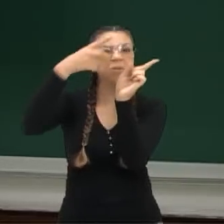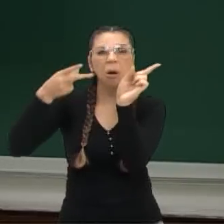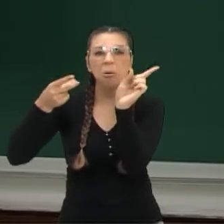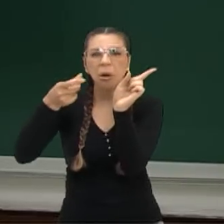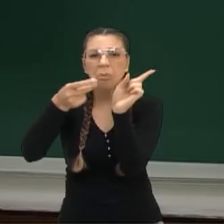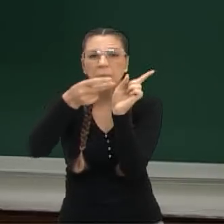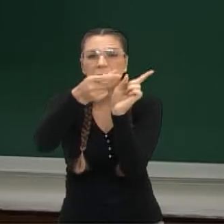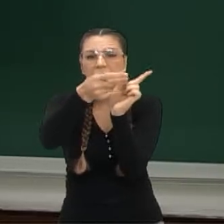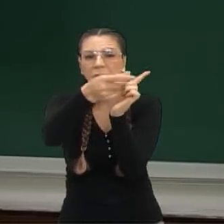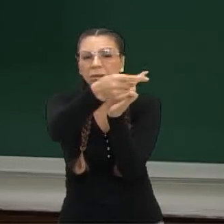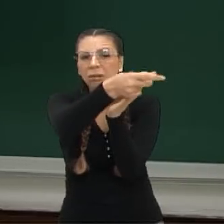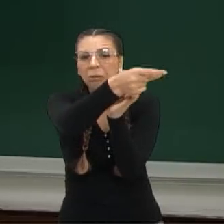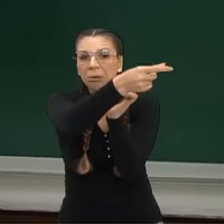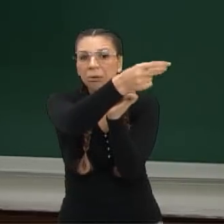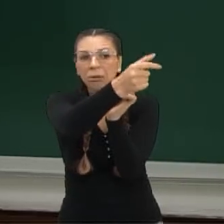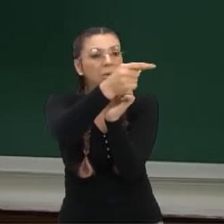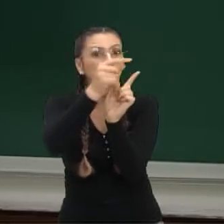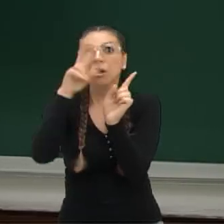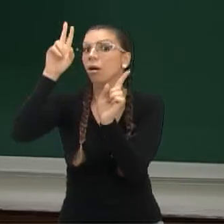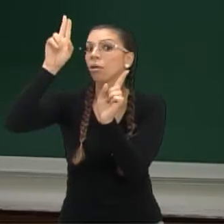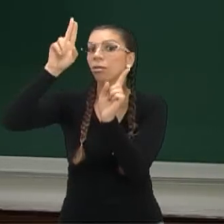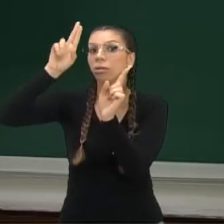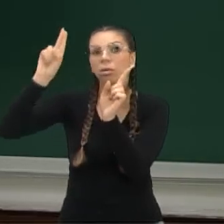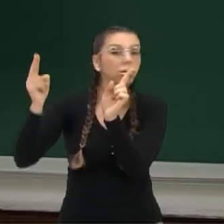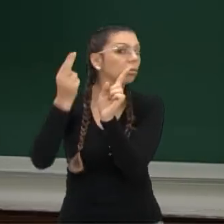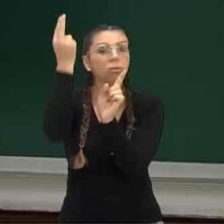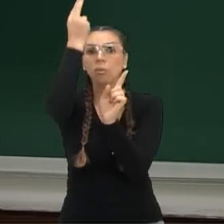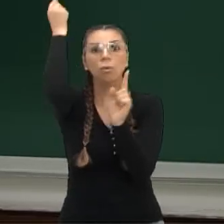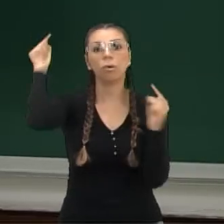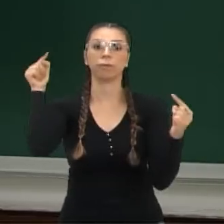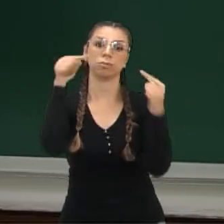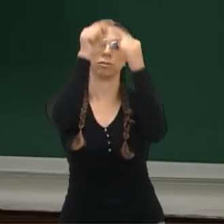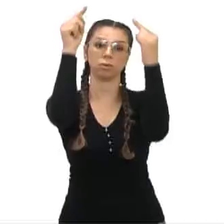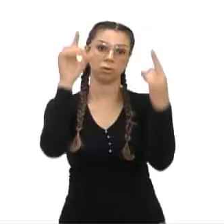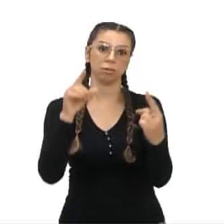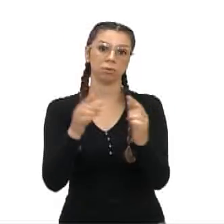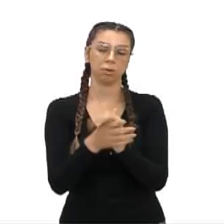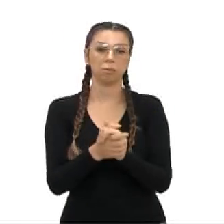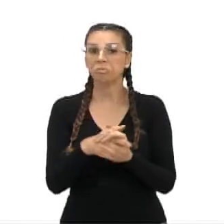eles não vão se encontrar, por isso que são paralelos. Aqui eu tenho